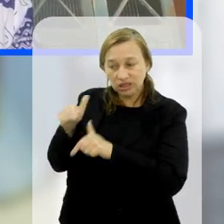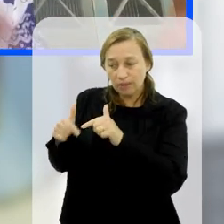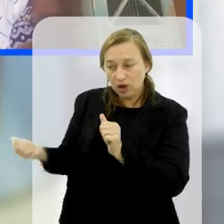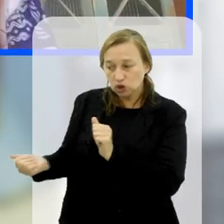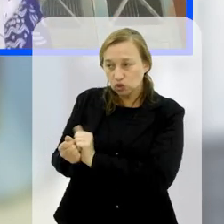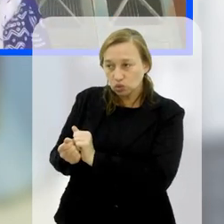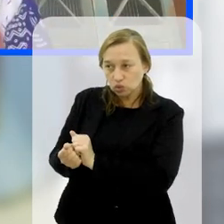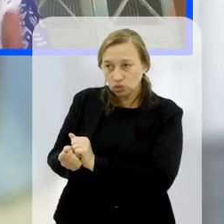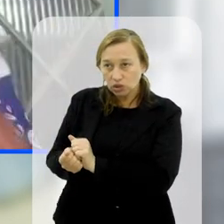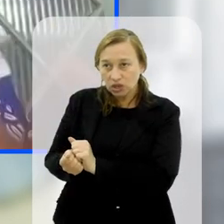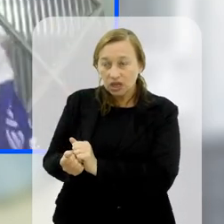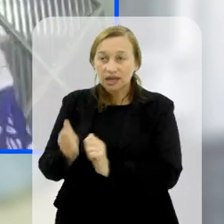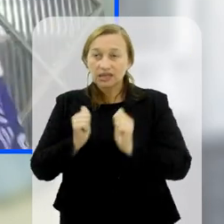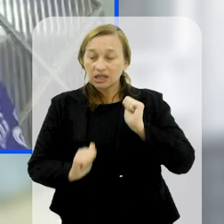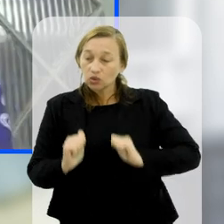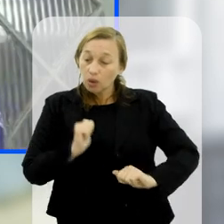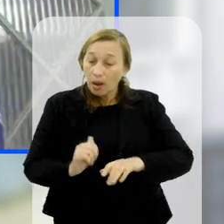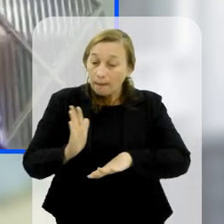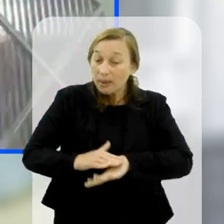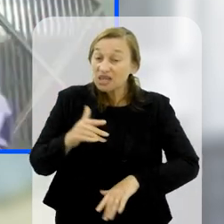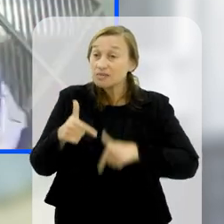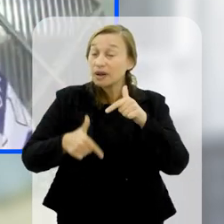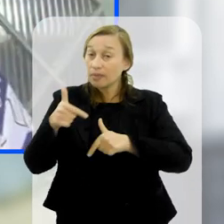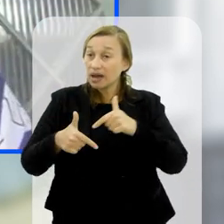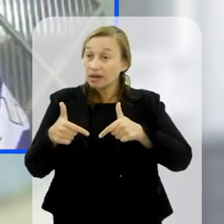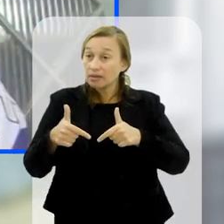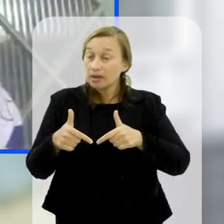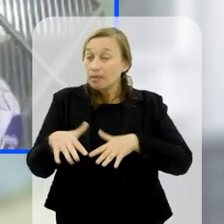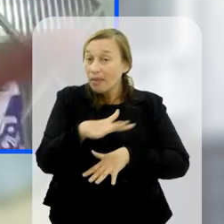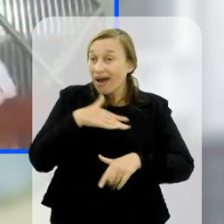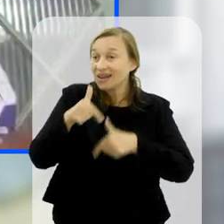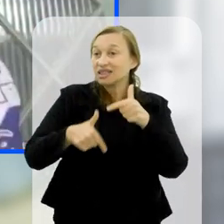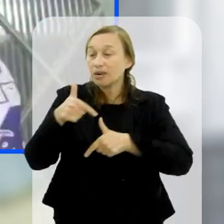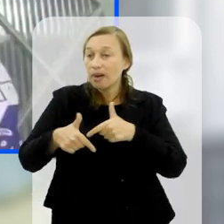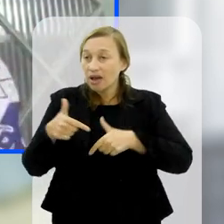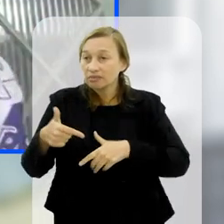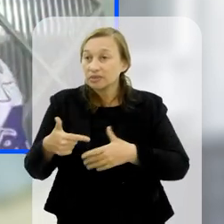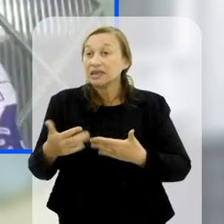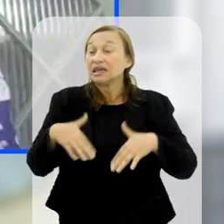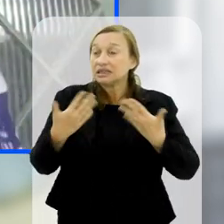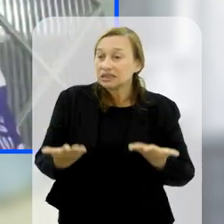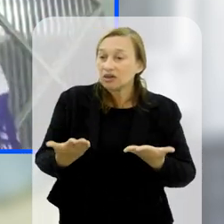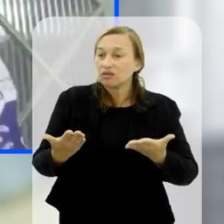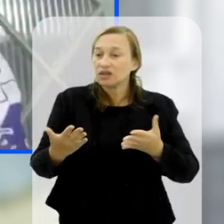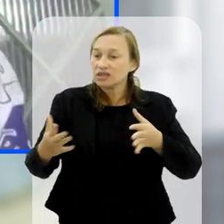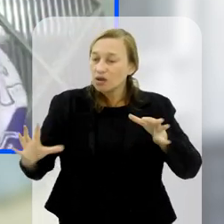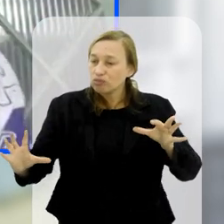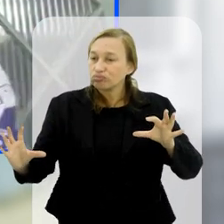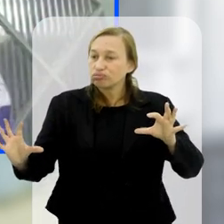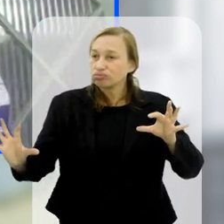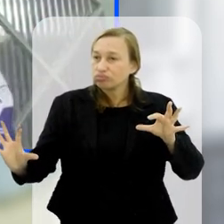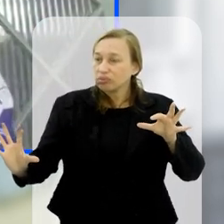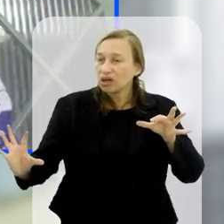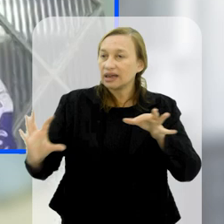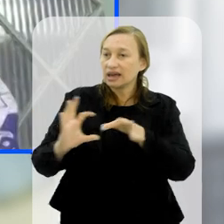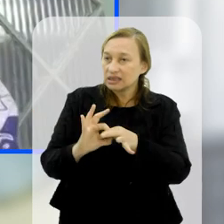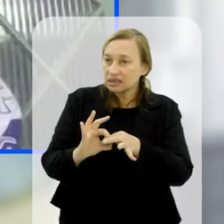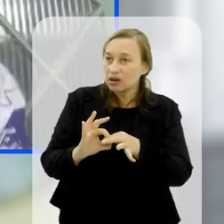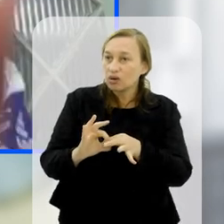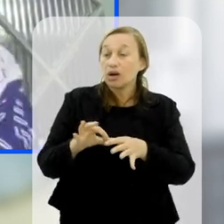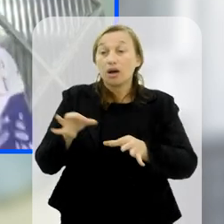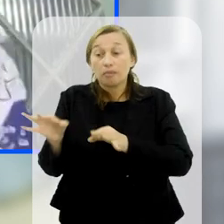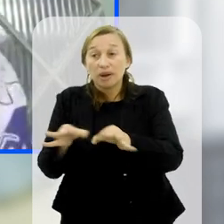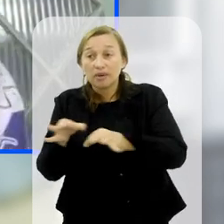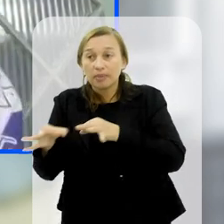de fazer com que esses atores estejam mais preparados para esse mercado de trabalho. Então, além de fazer a ponte, a gente prepara esses atores também